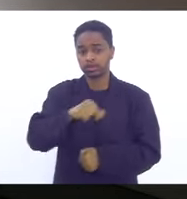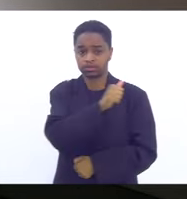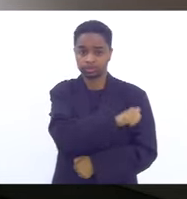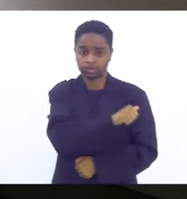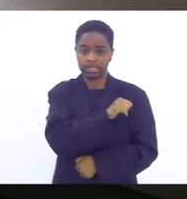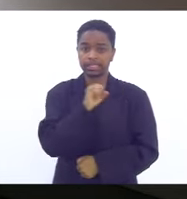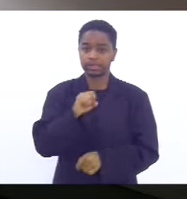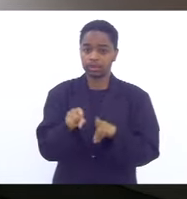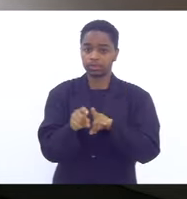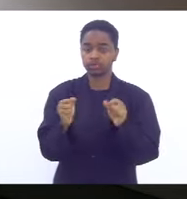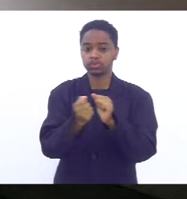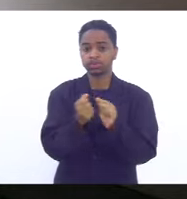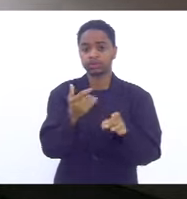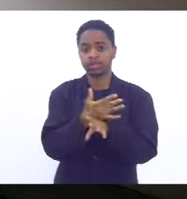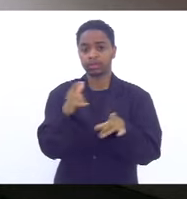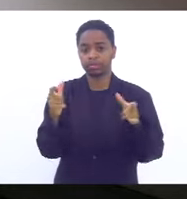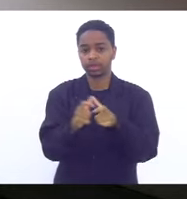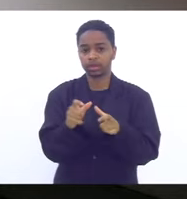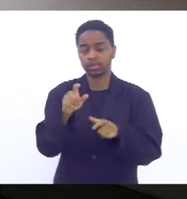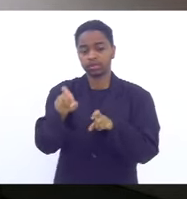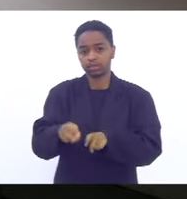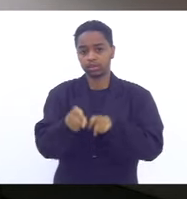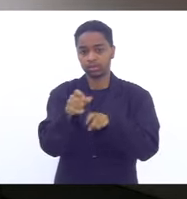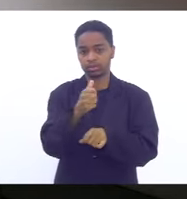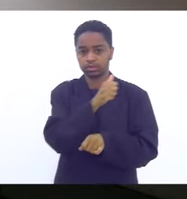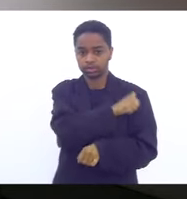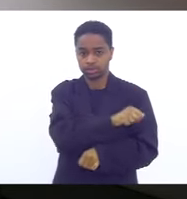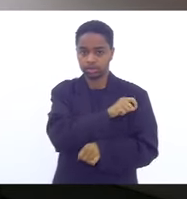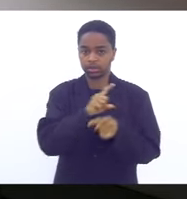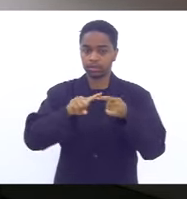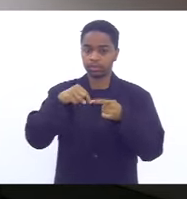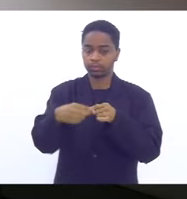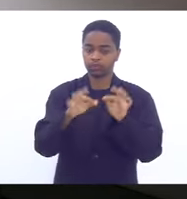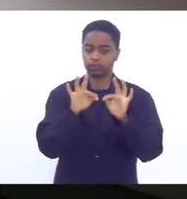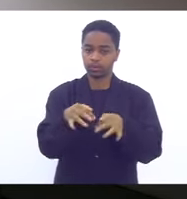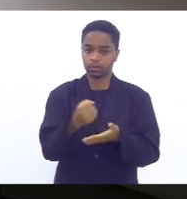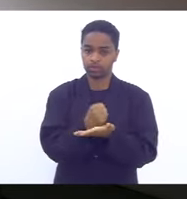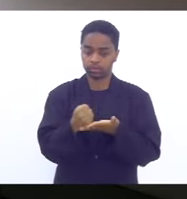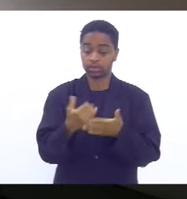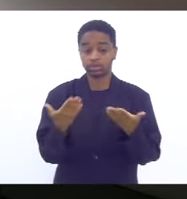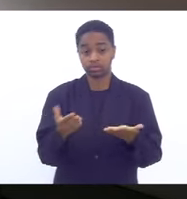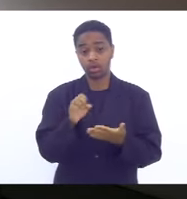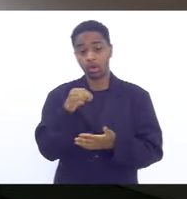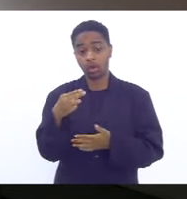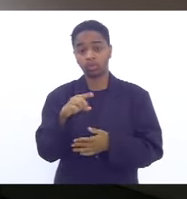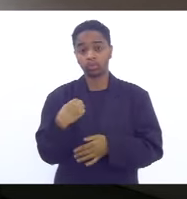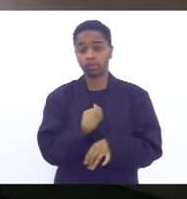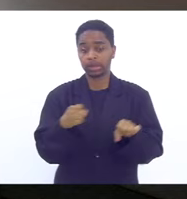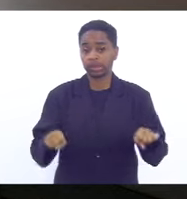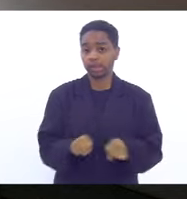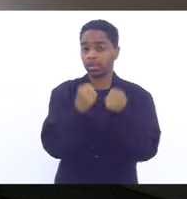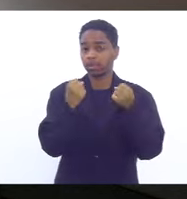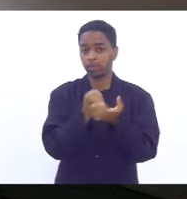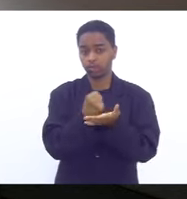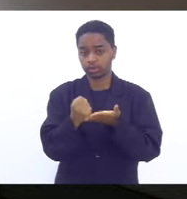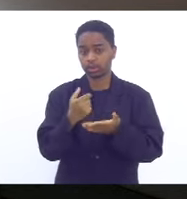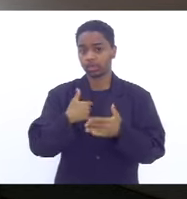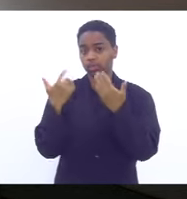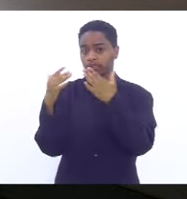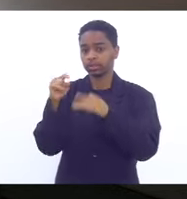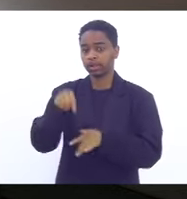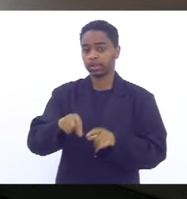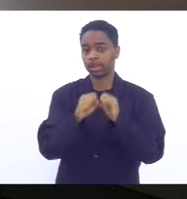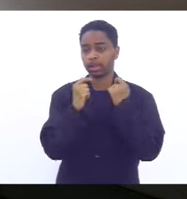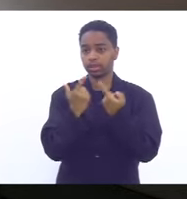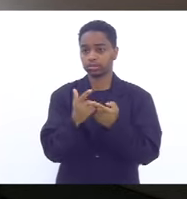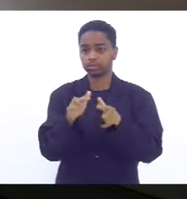cidades pequenas no interior do estado do Rio de Janeiro, no final da concessão, igual eles estão aqui. Então, ou a gente interrompe, ou a gente dá os braços dados, aí eu parabenizo a Assembleia por